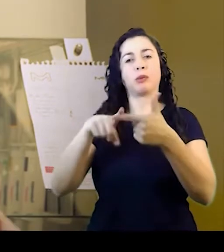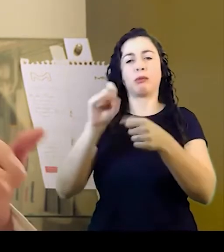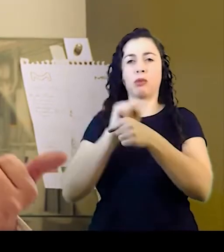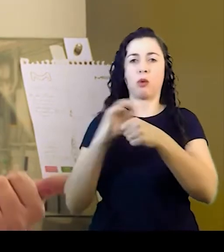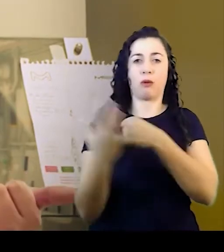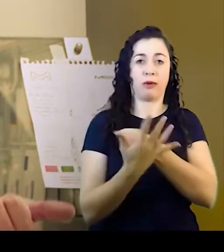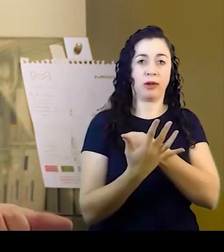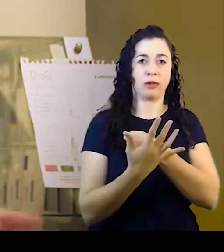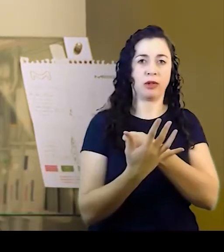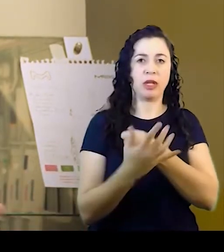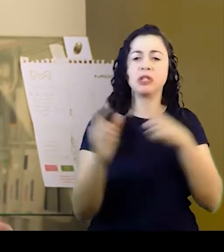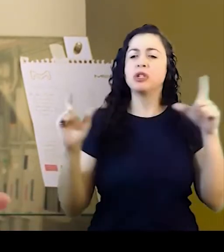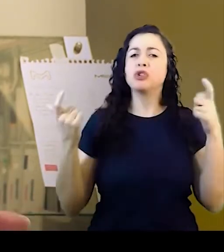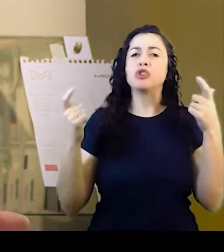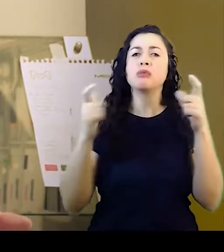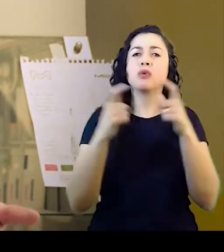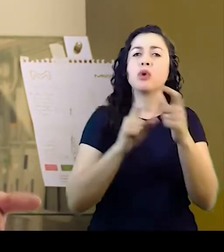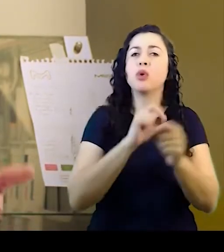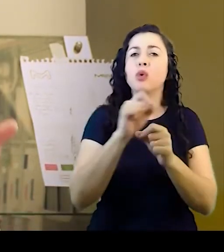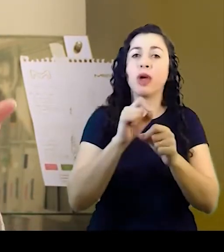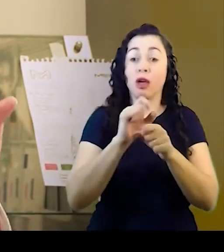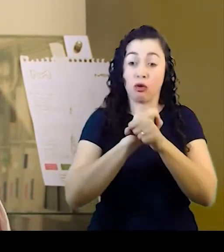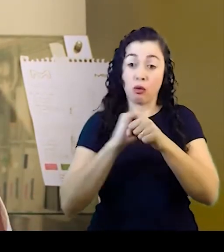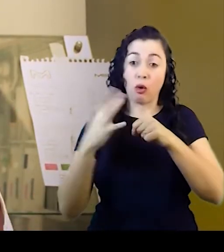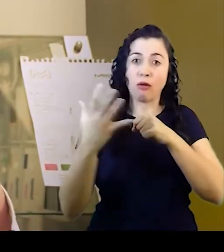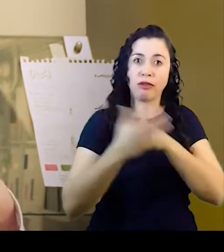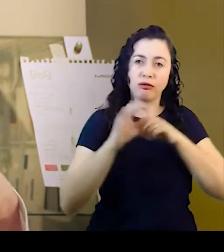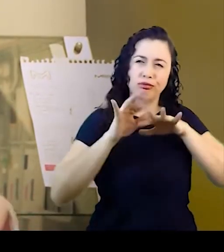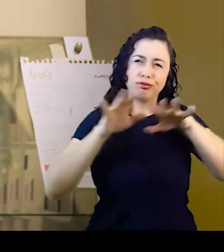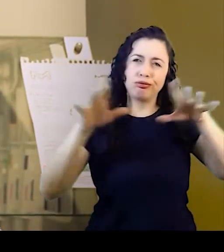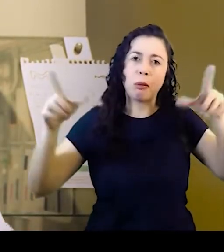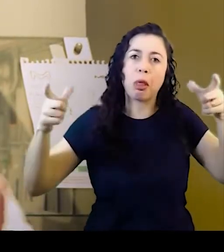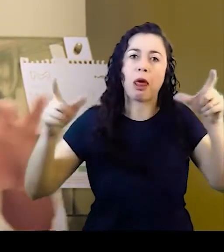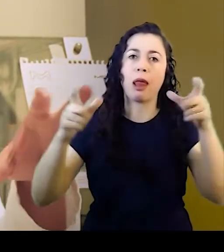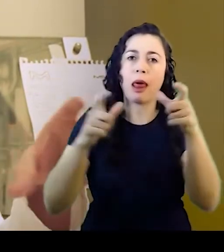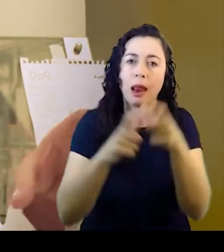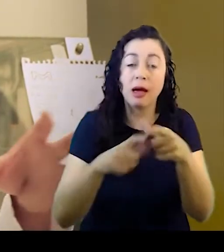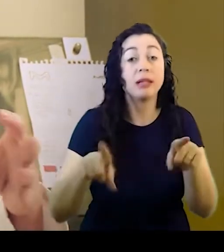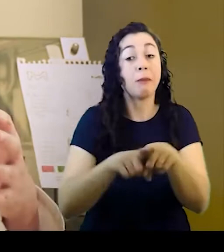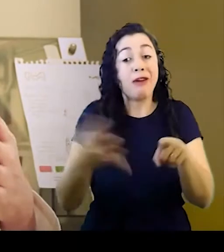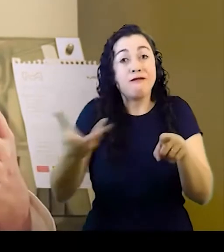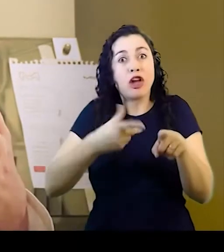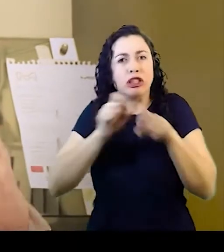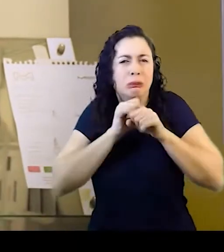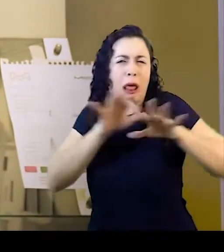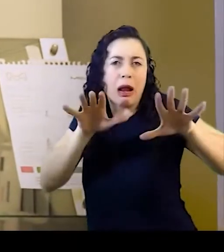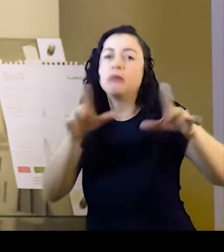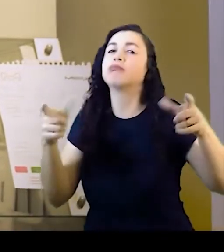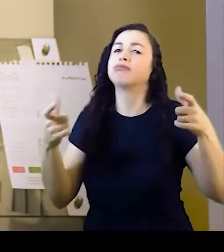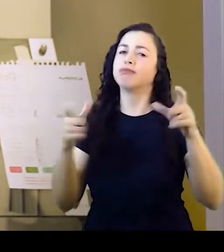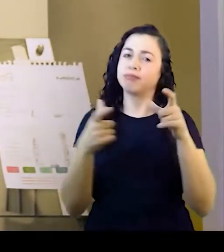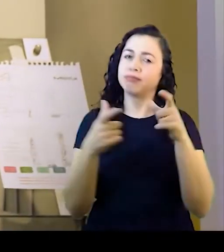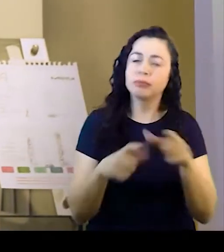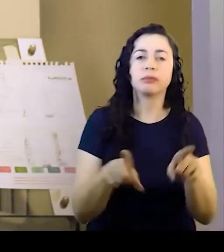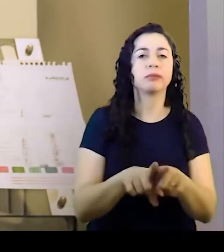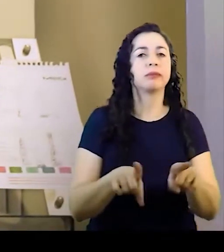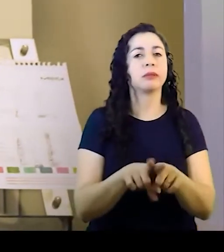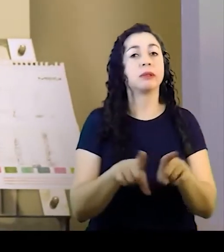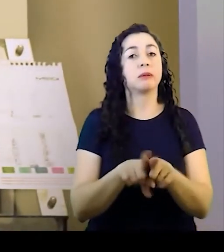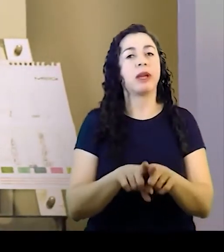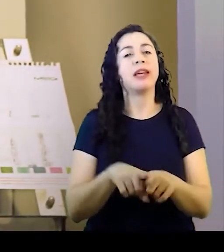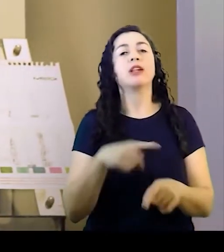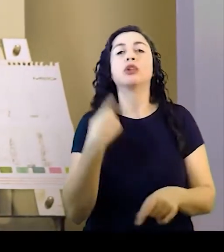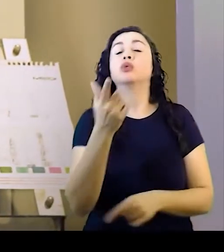é minimizar o impacto da circulação, então a gente diminuía a velocidade com que esse vírus se espalha, né? E que a gente